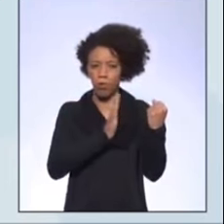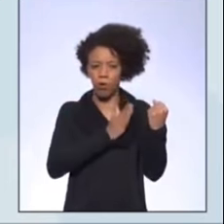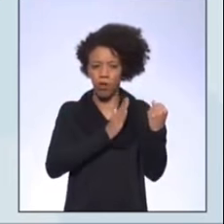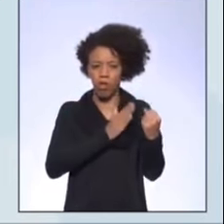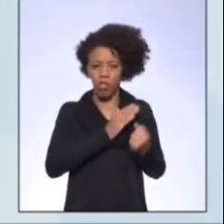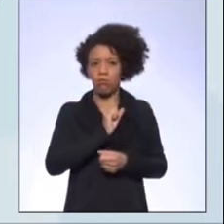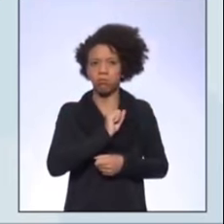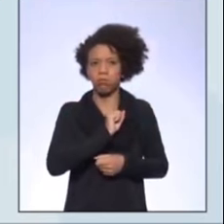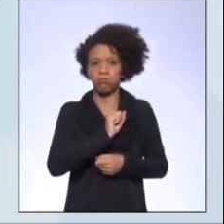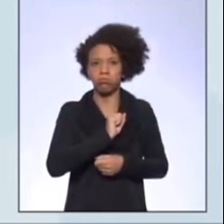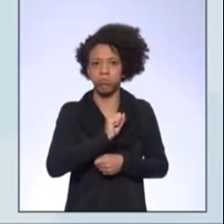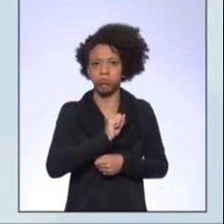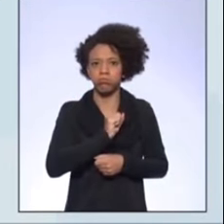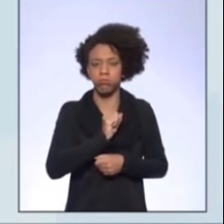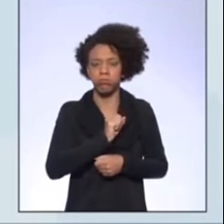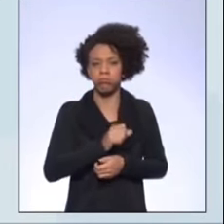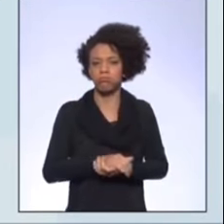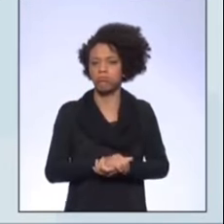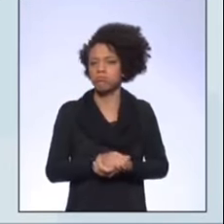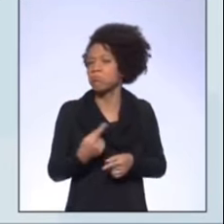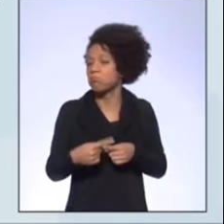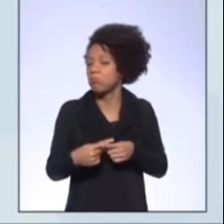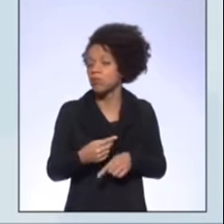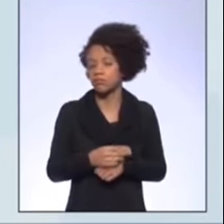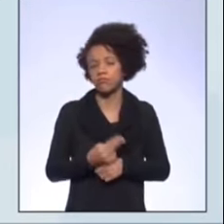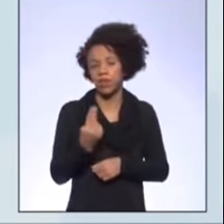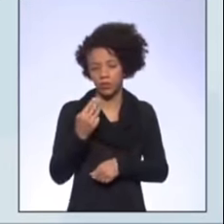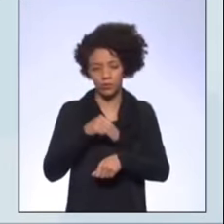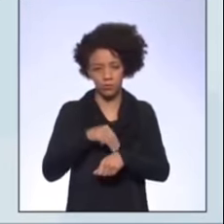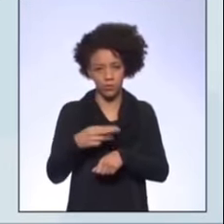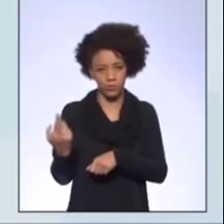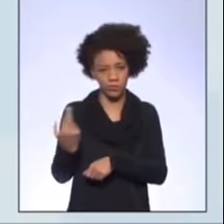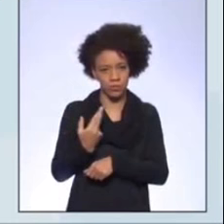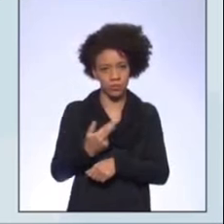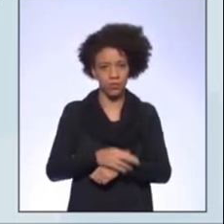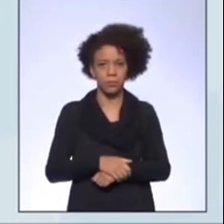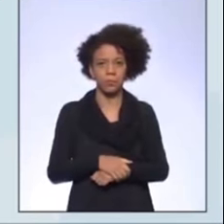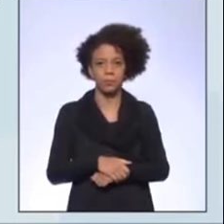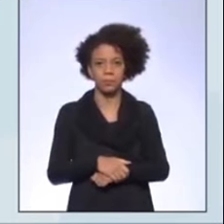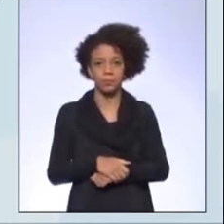os batimentos? 2 minutinhos para vocês.